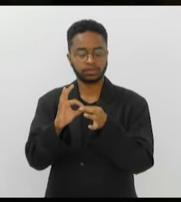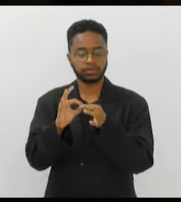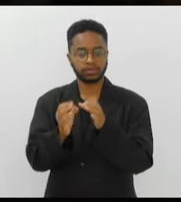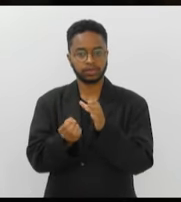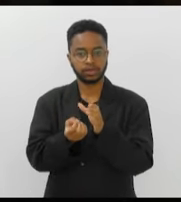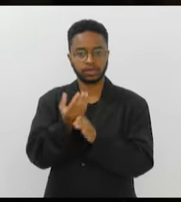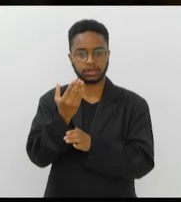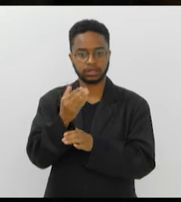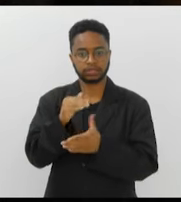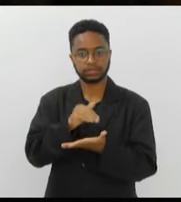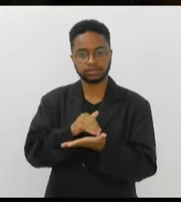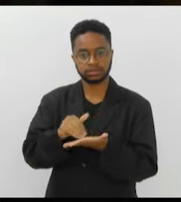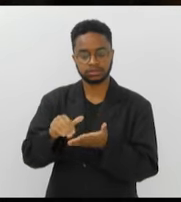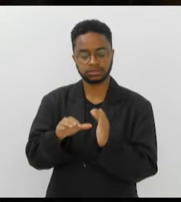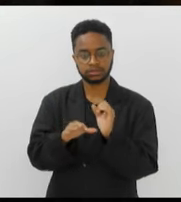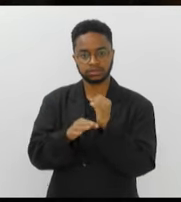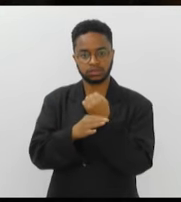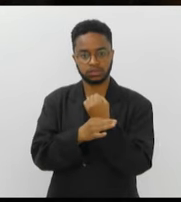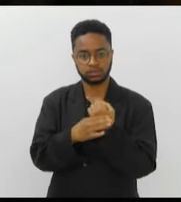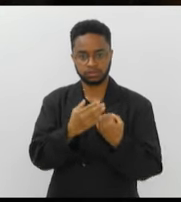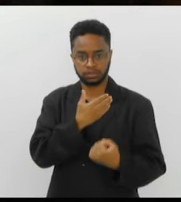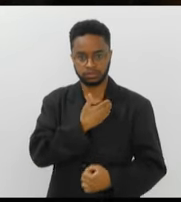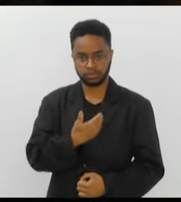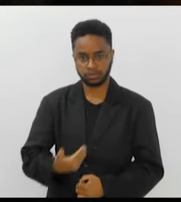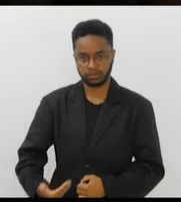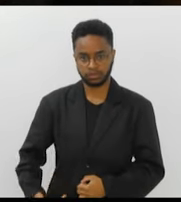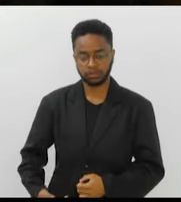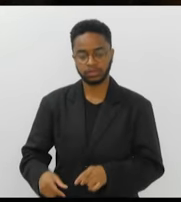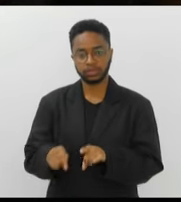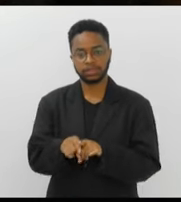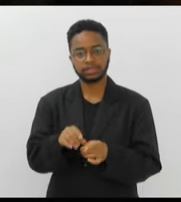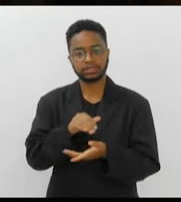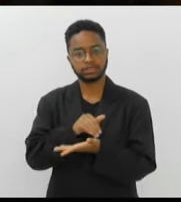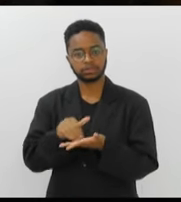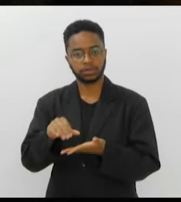da Secretaria de Segurança Pública, a Secretaria de